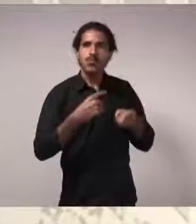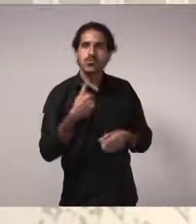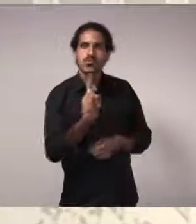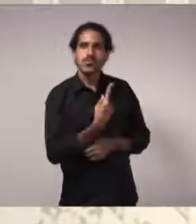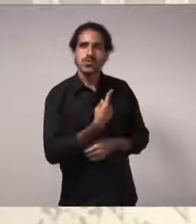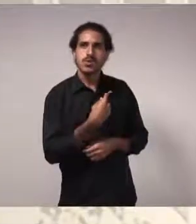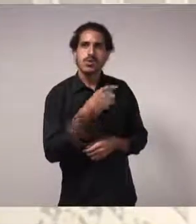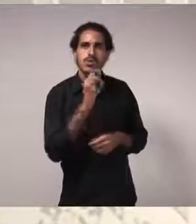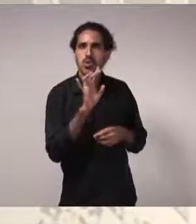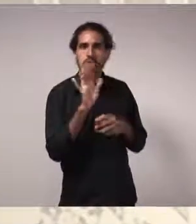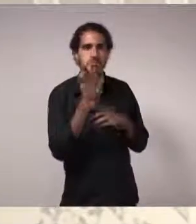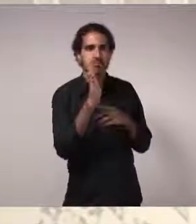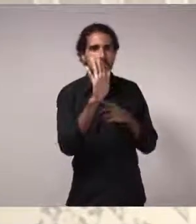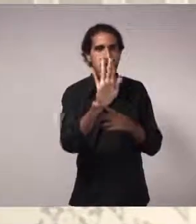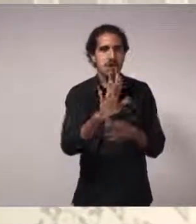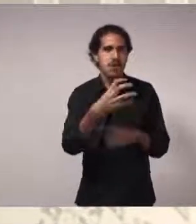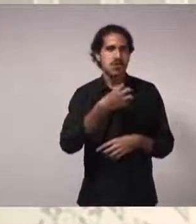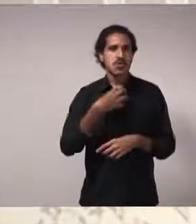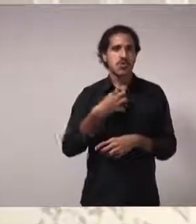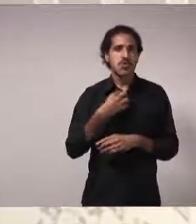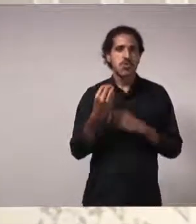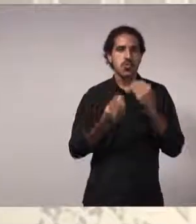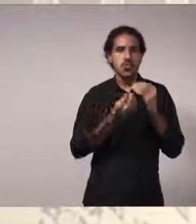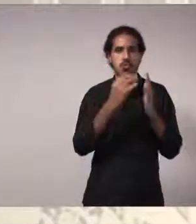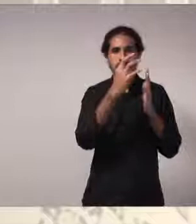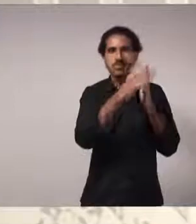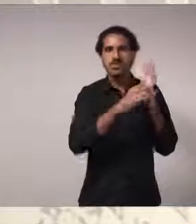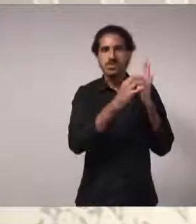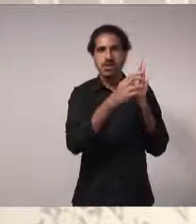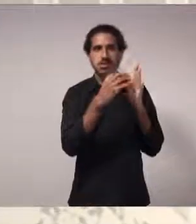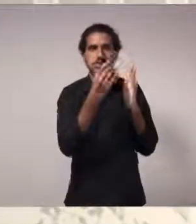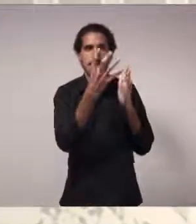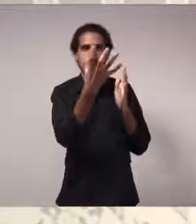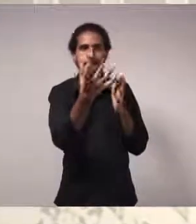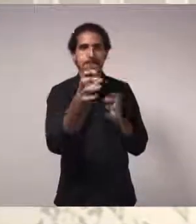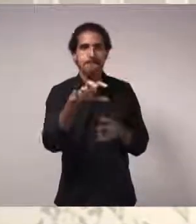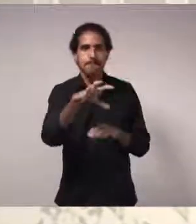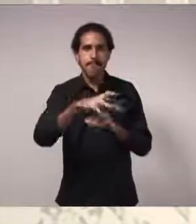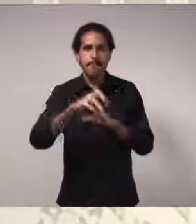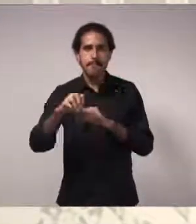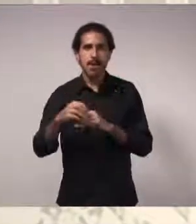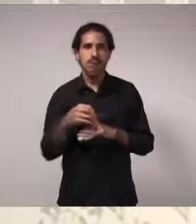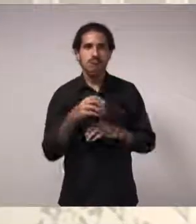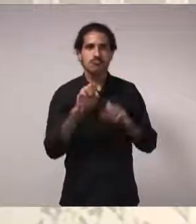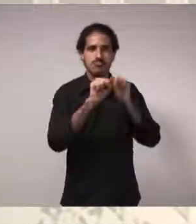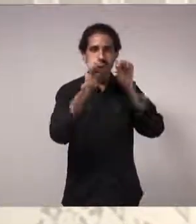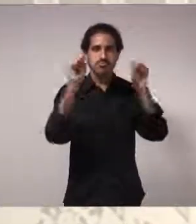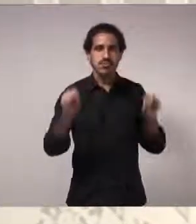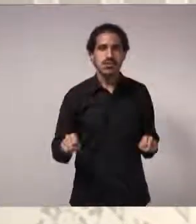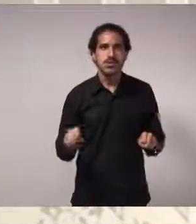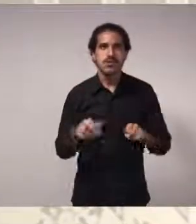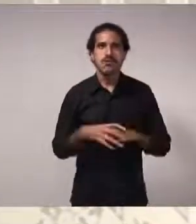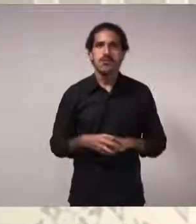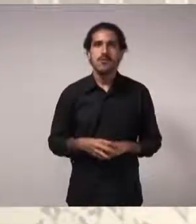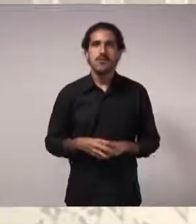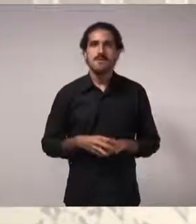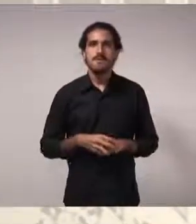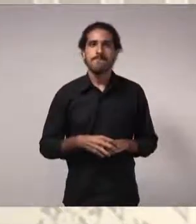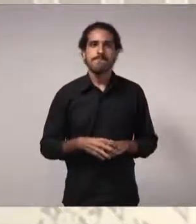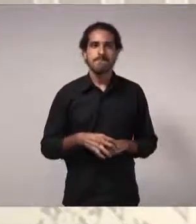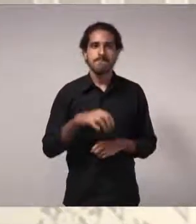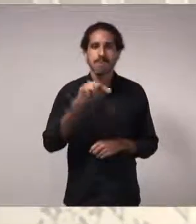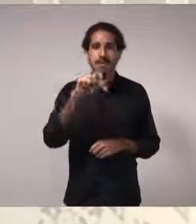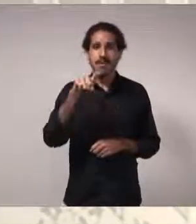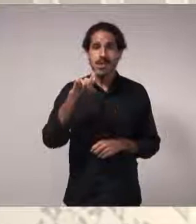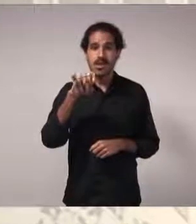para mostrar a forma como esses dados são coletados lá pelo sistema. No anexo 2, também, né,